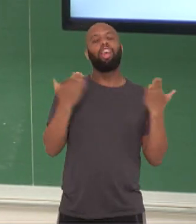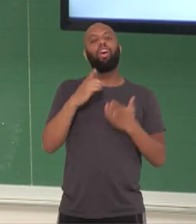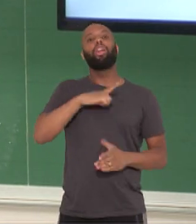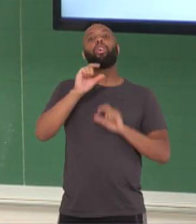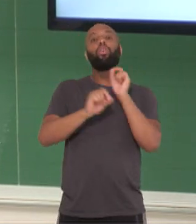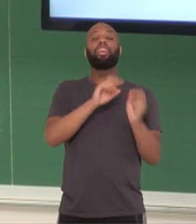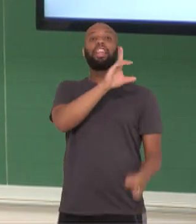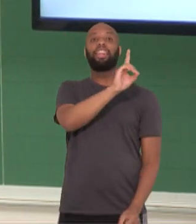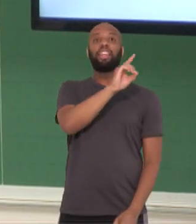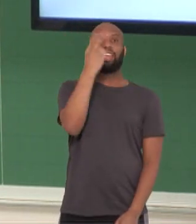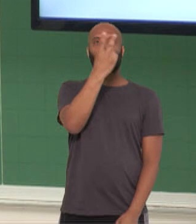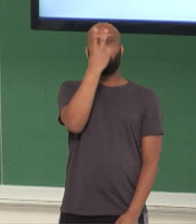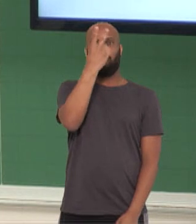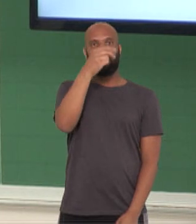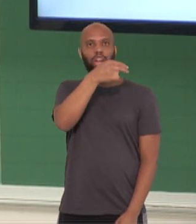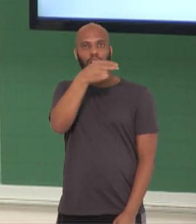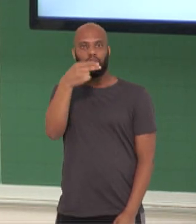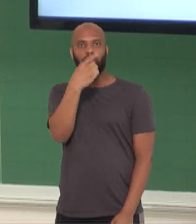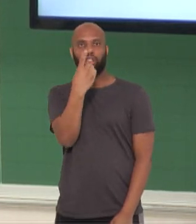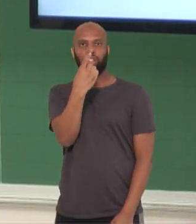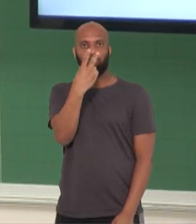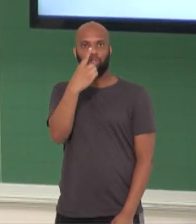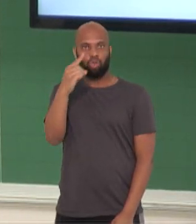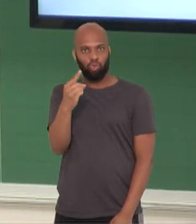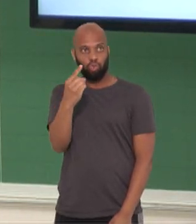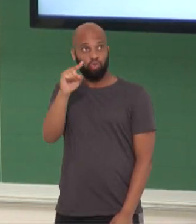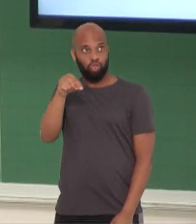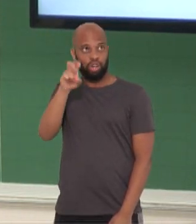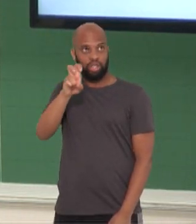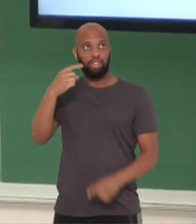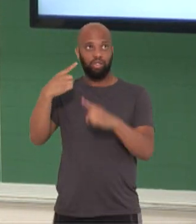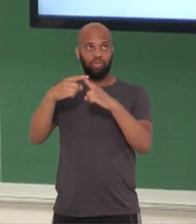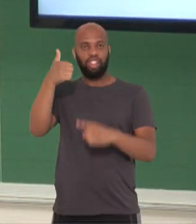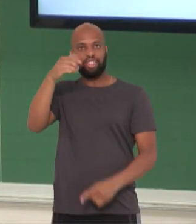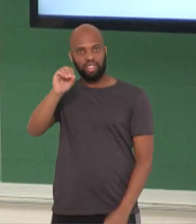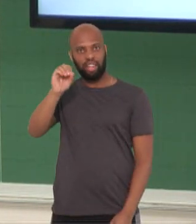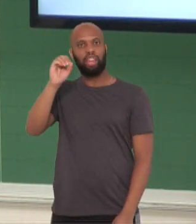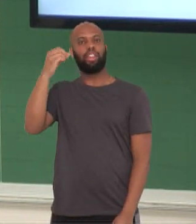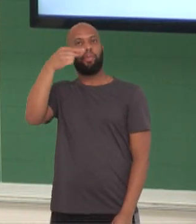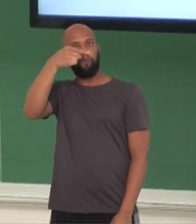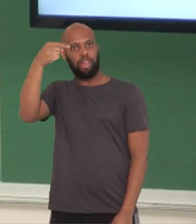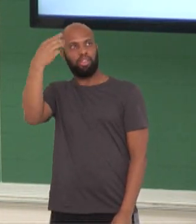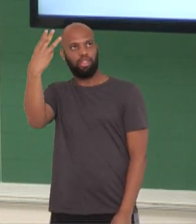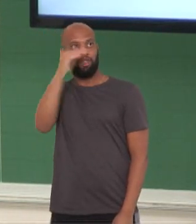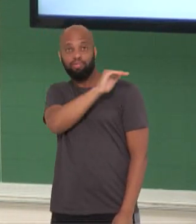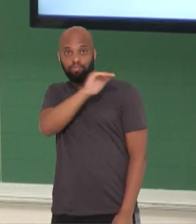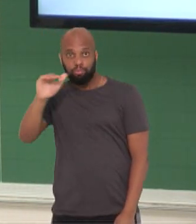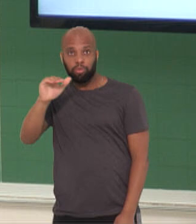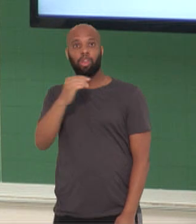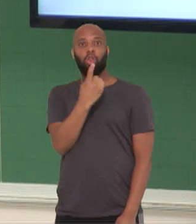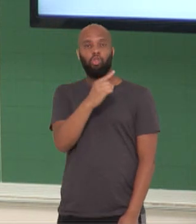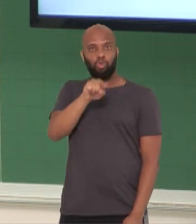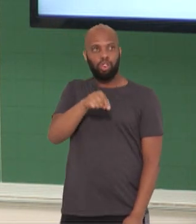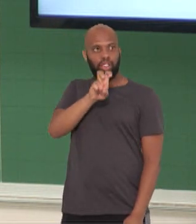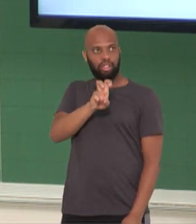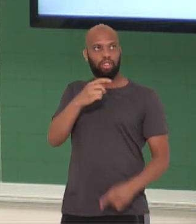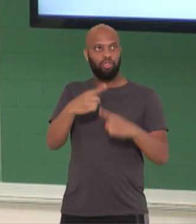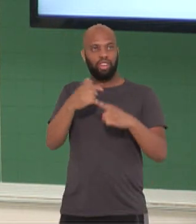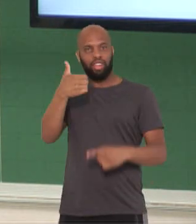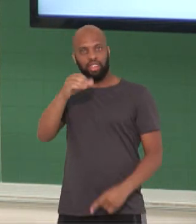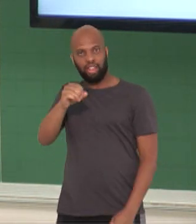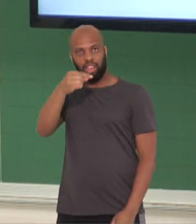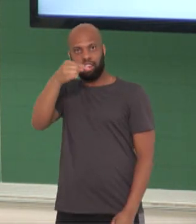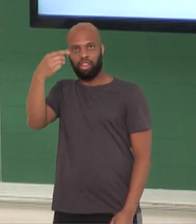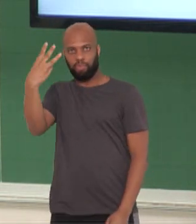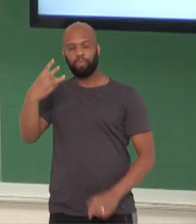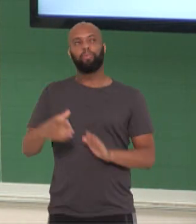quadrado igual 121,5 vezes 10 elevado a menos 3 divididos por 1,5 vezes 10